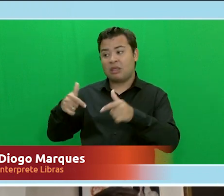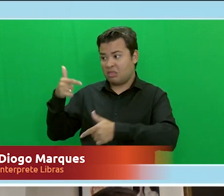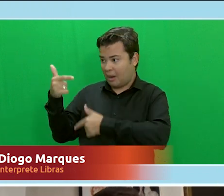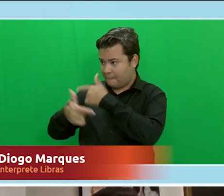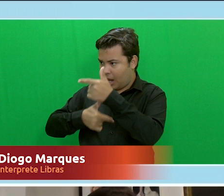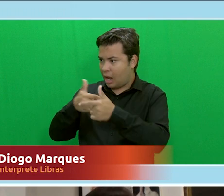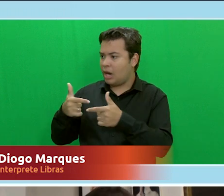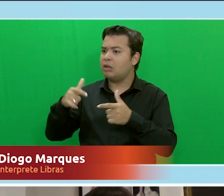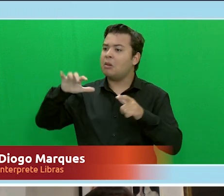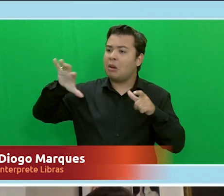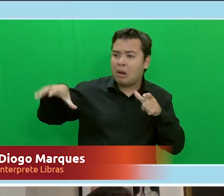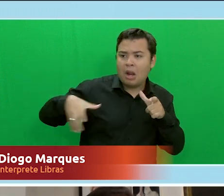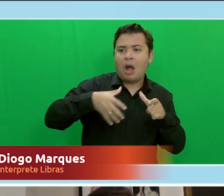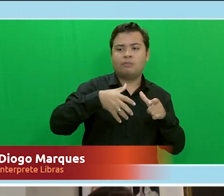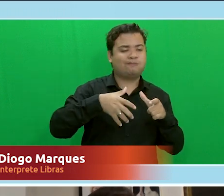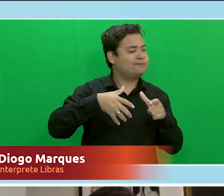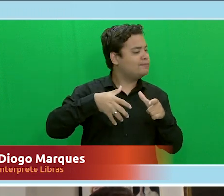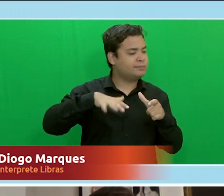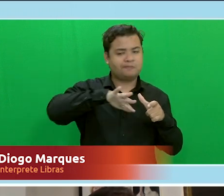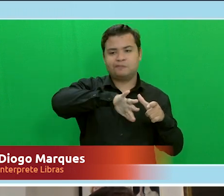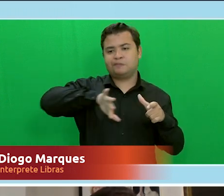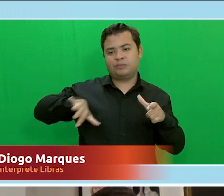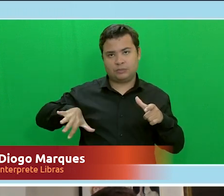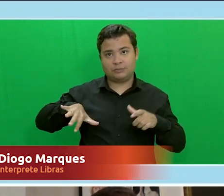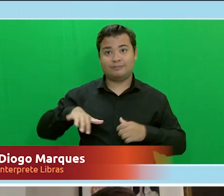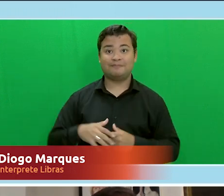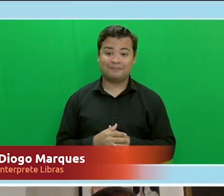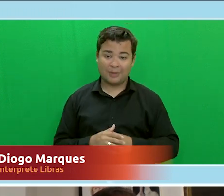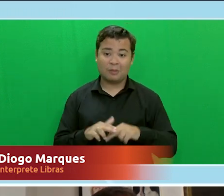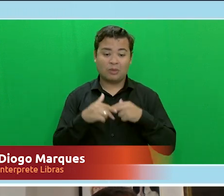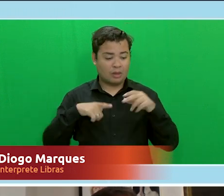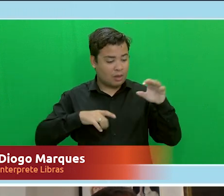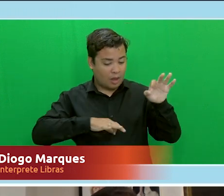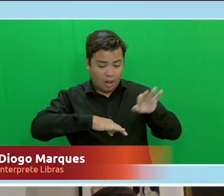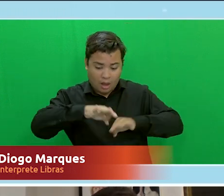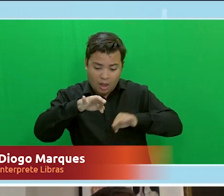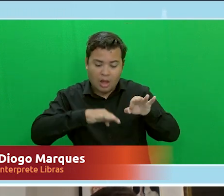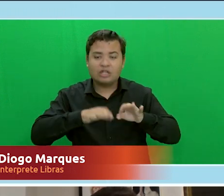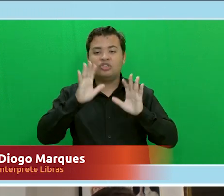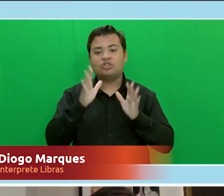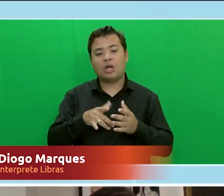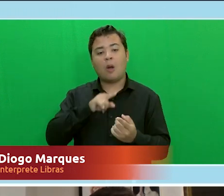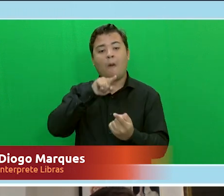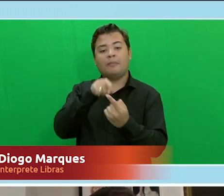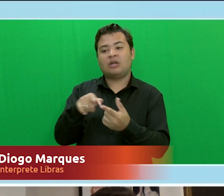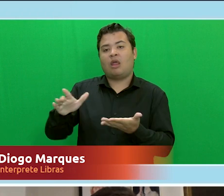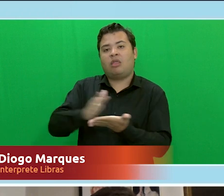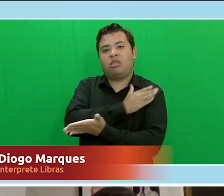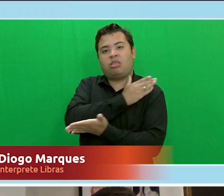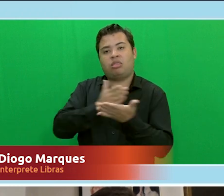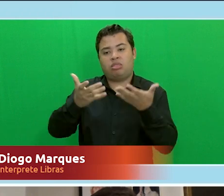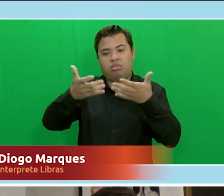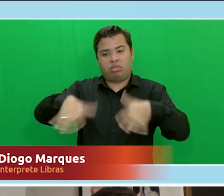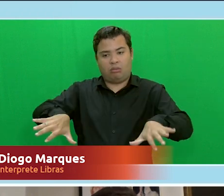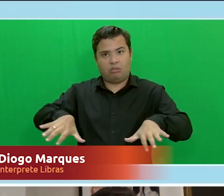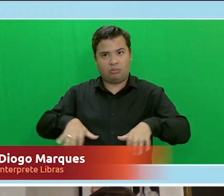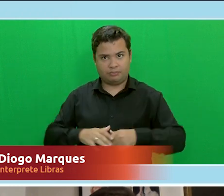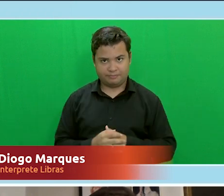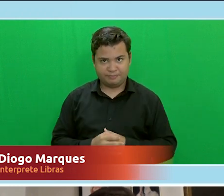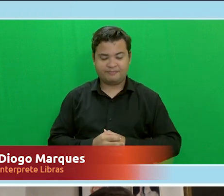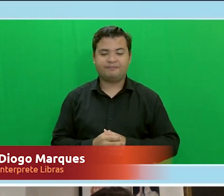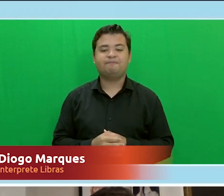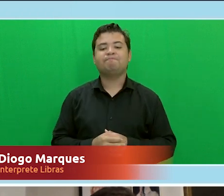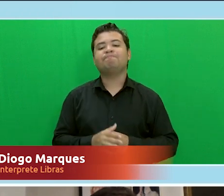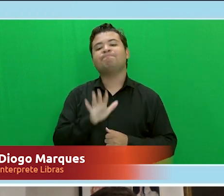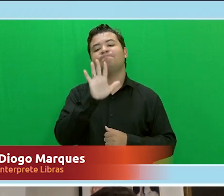para abarcar a classe trabalhadora. Então, você já constrói e produz o espaço segregado. Né? E você